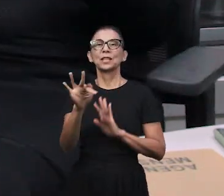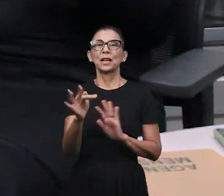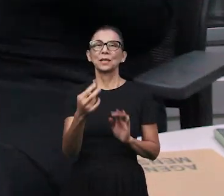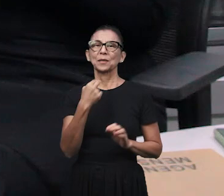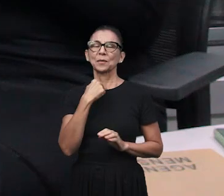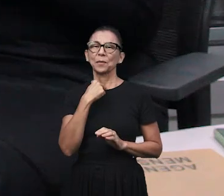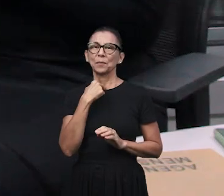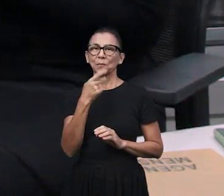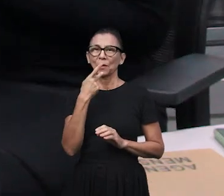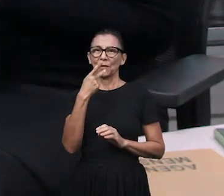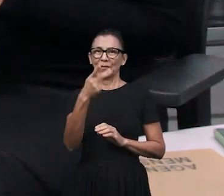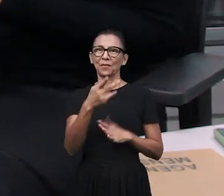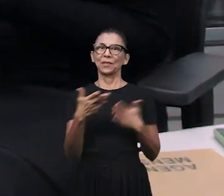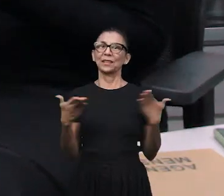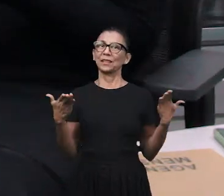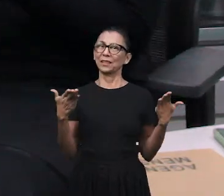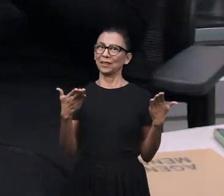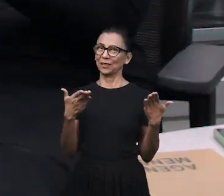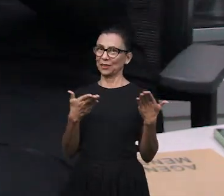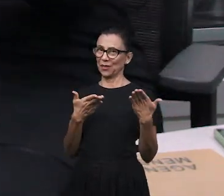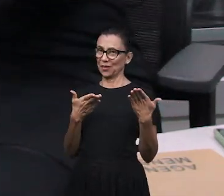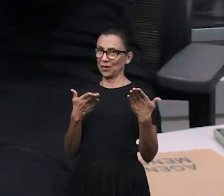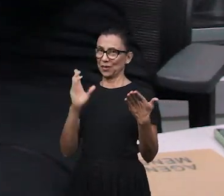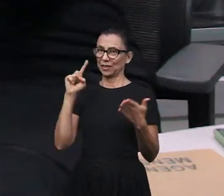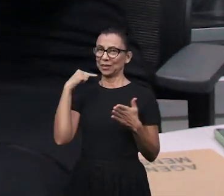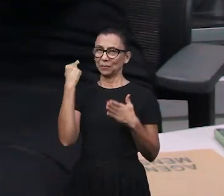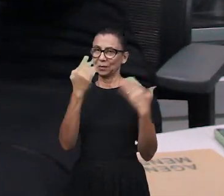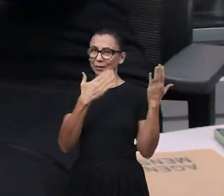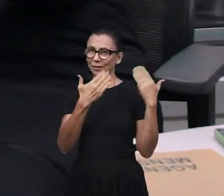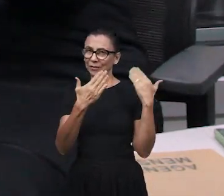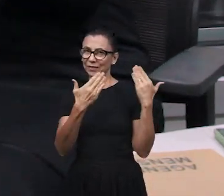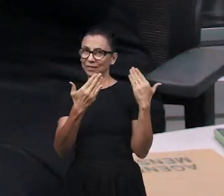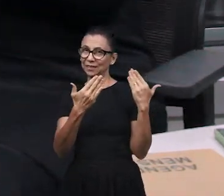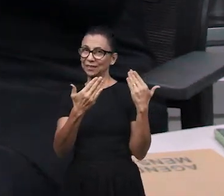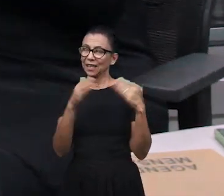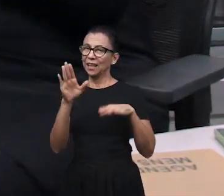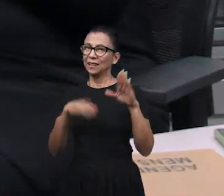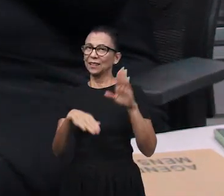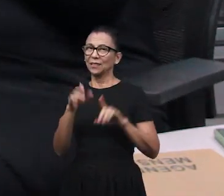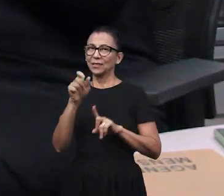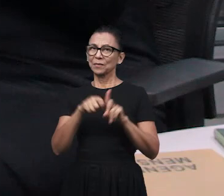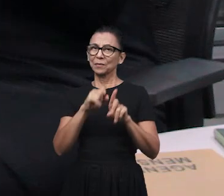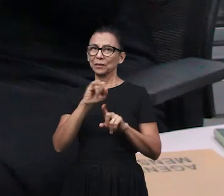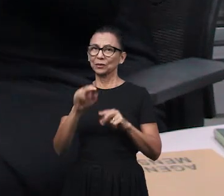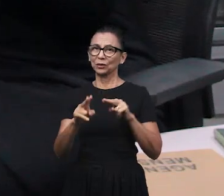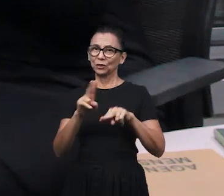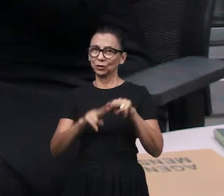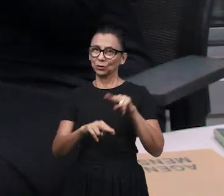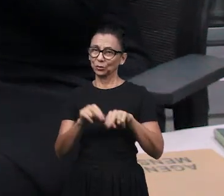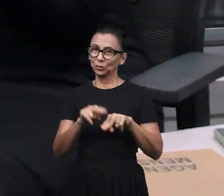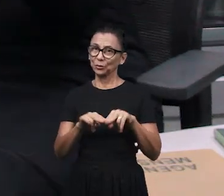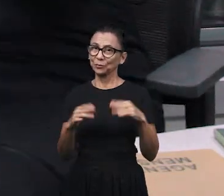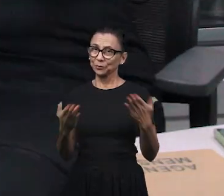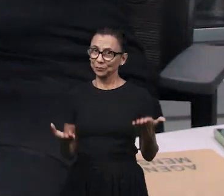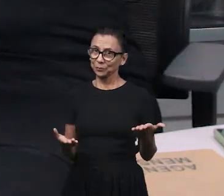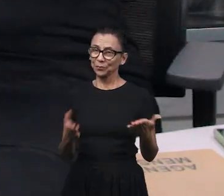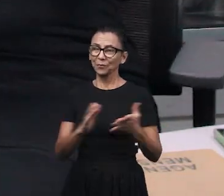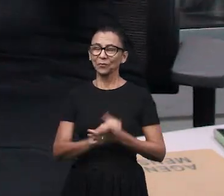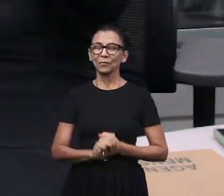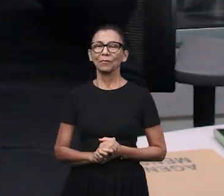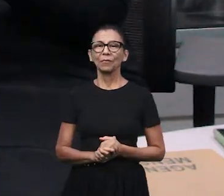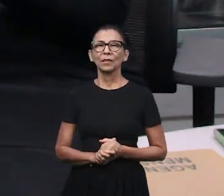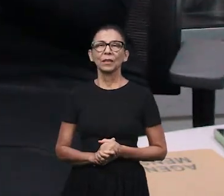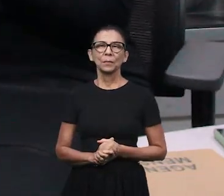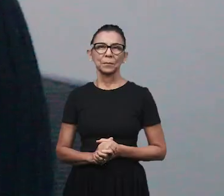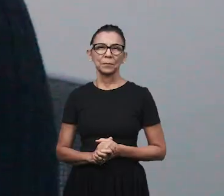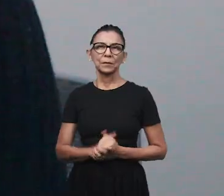posso falar aqui agora, de um quadro novo que depois nós vamos conversar. Quem sabe no mês de julho? Quem sabe no mês de julho. Mas